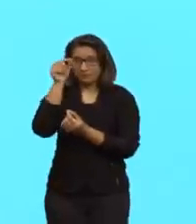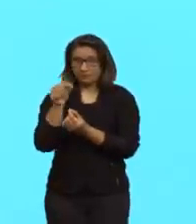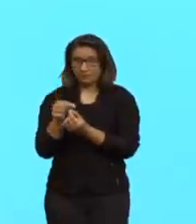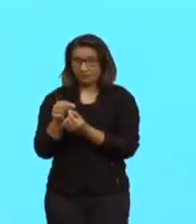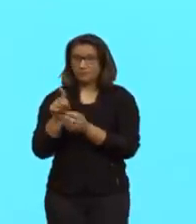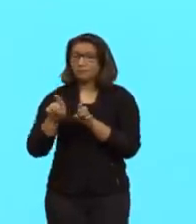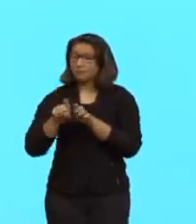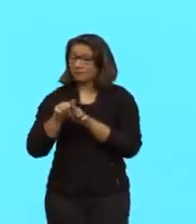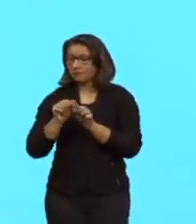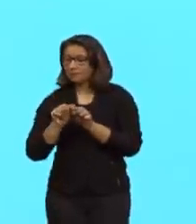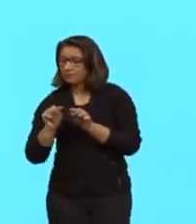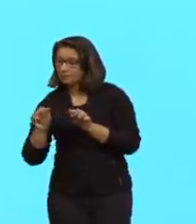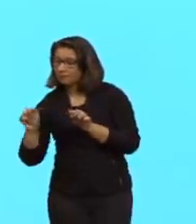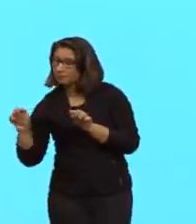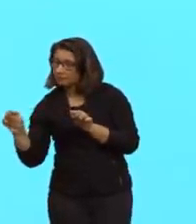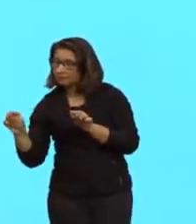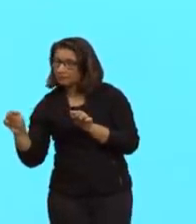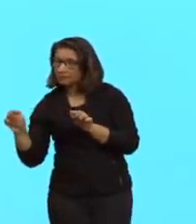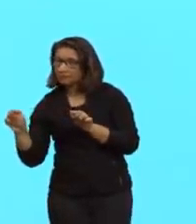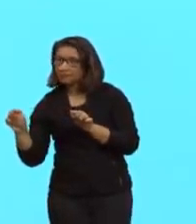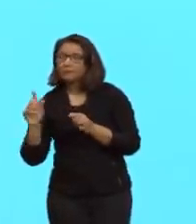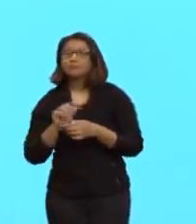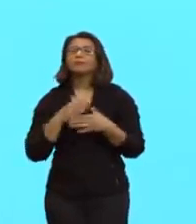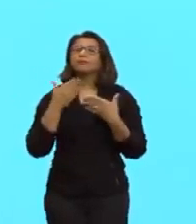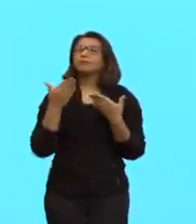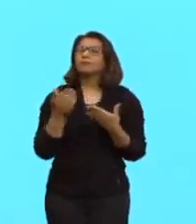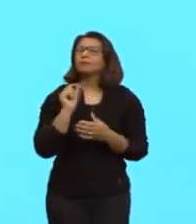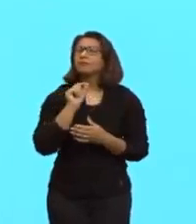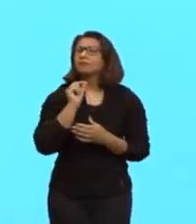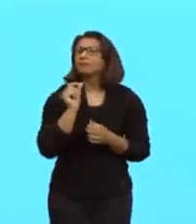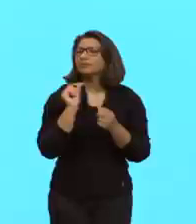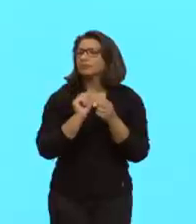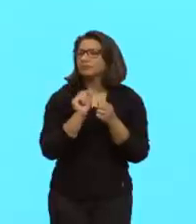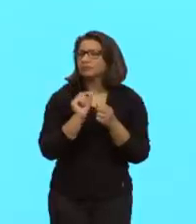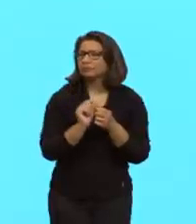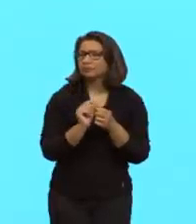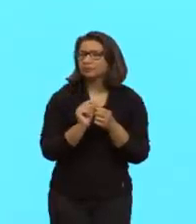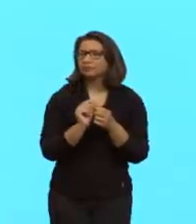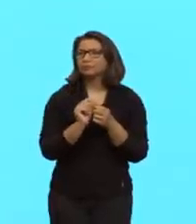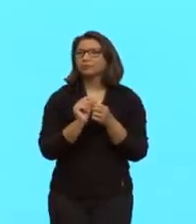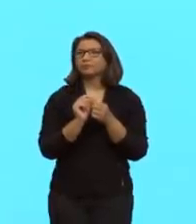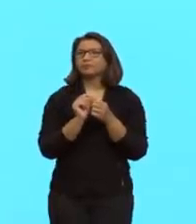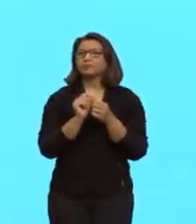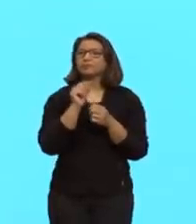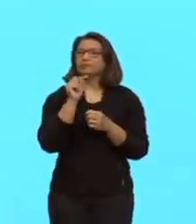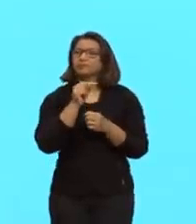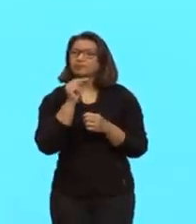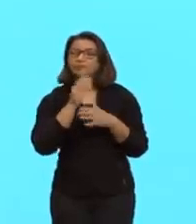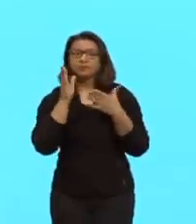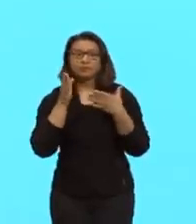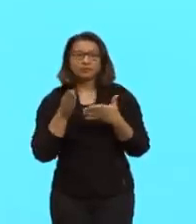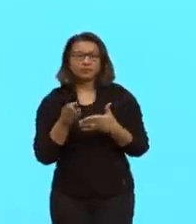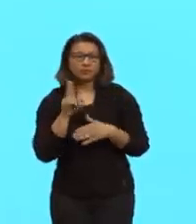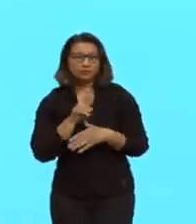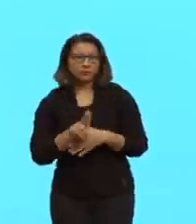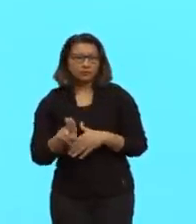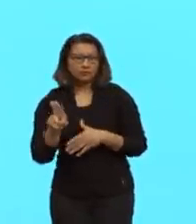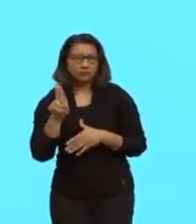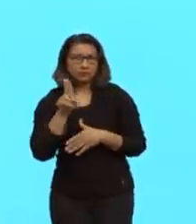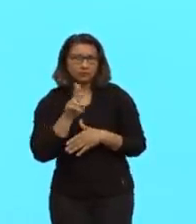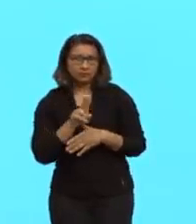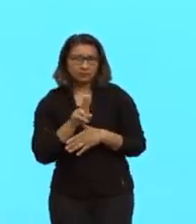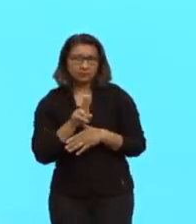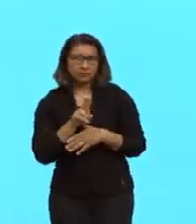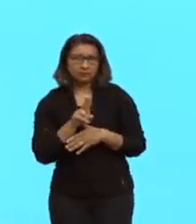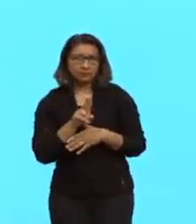que foi projetada, certo? Então, o que, que foi feito? Ó, essa aqui eu já trabalhei, ao invés de trabalhar